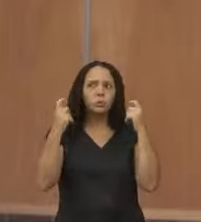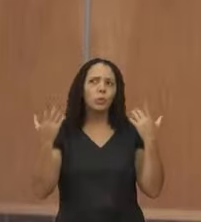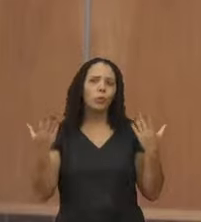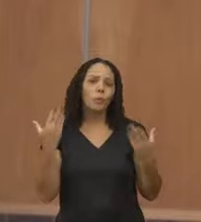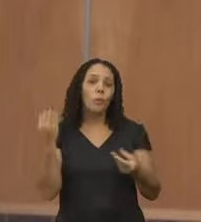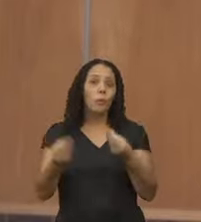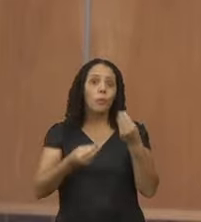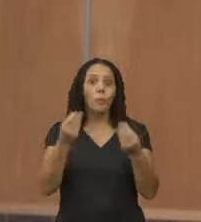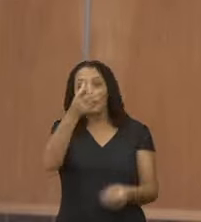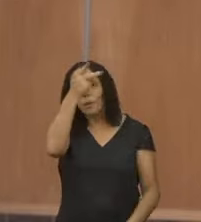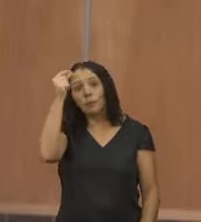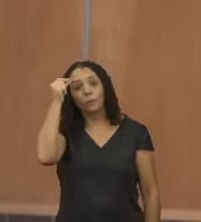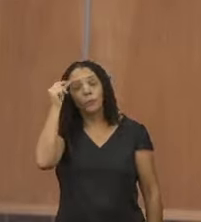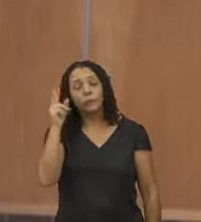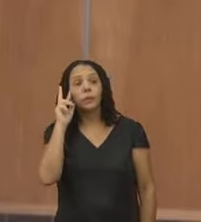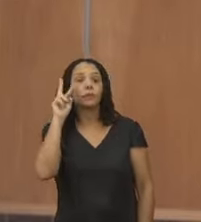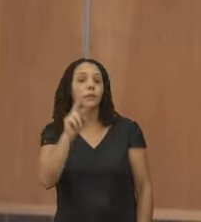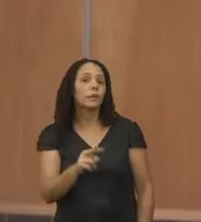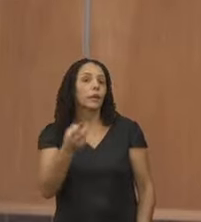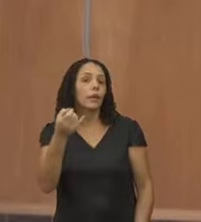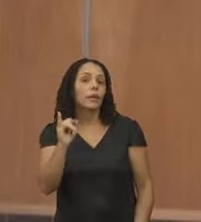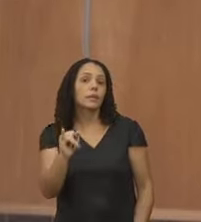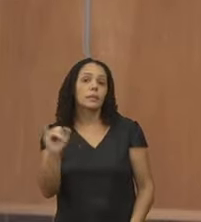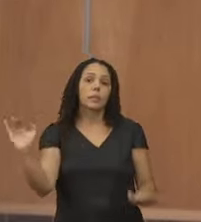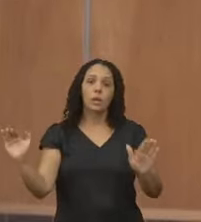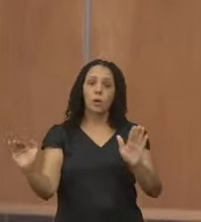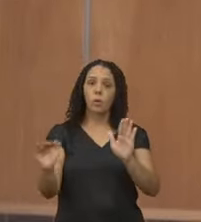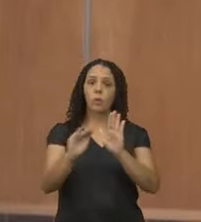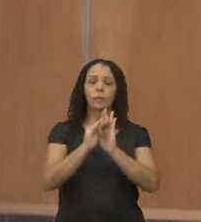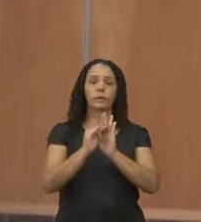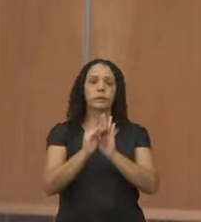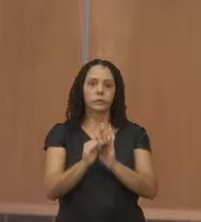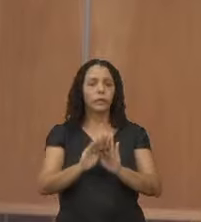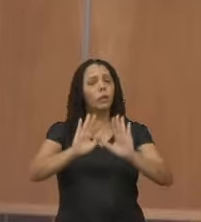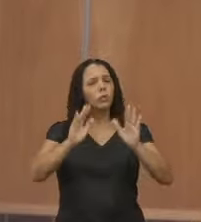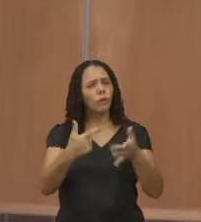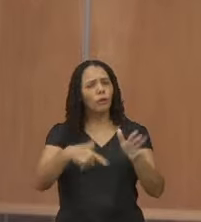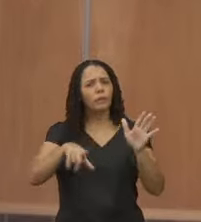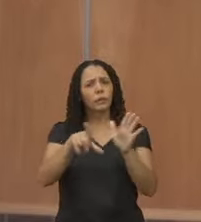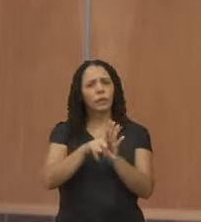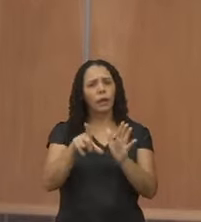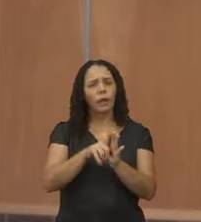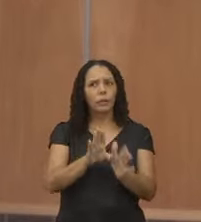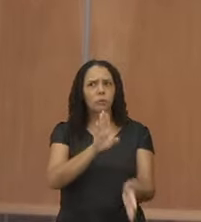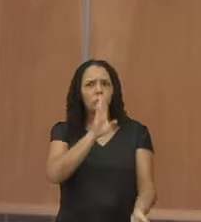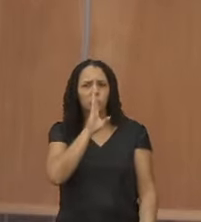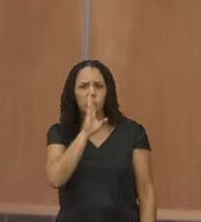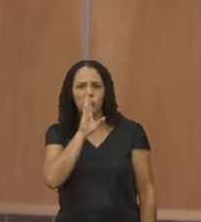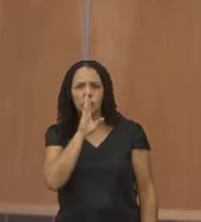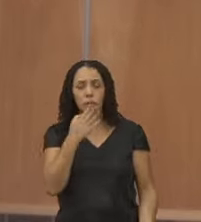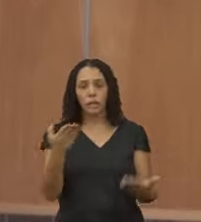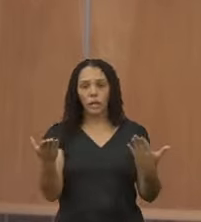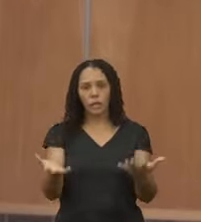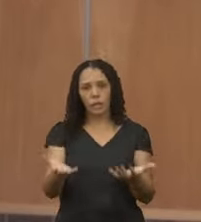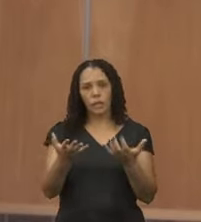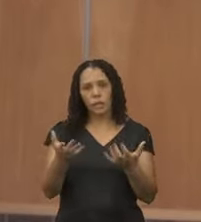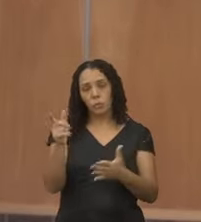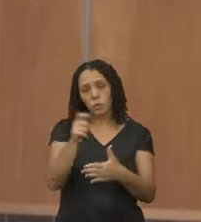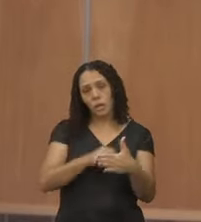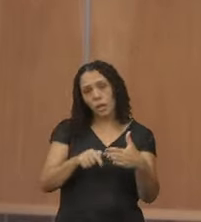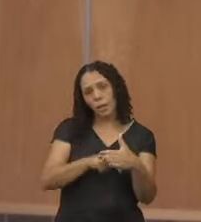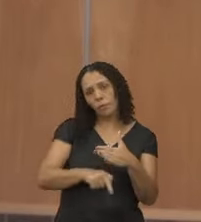vai medir? Hoje já existe a lei do silêncio, não pode passar de 40 decibéis, já existe essa lei. Agora a gente quer aprofundar mais nessa